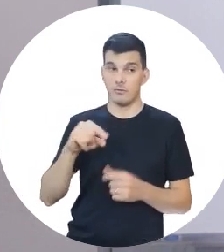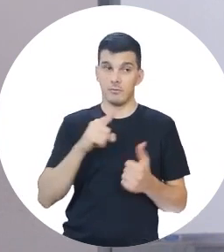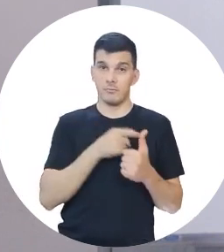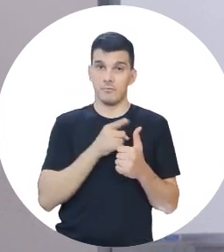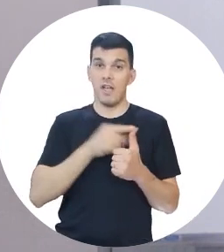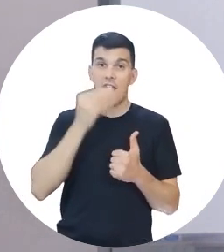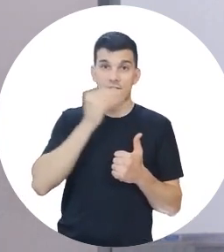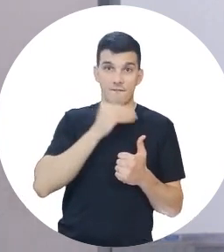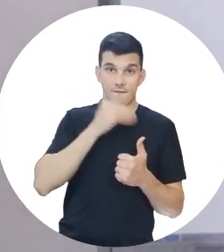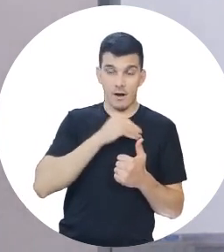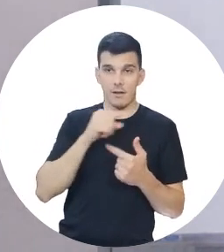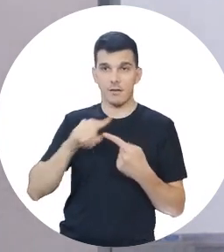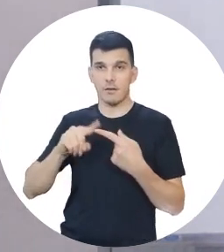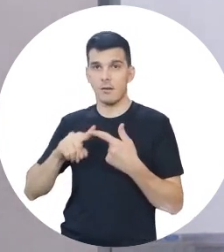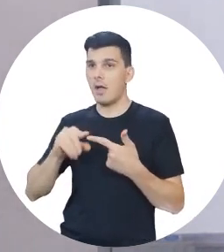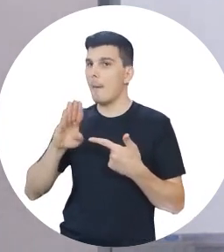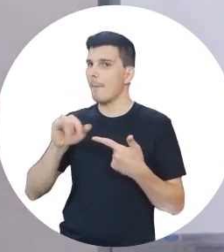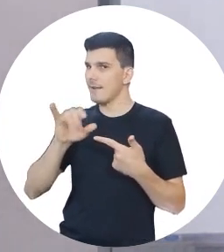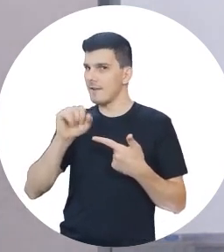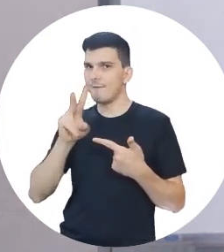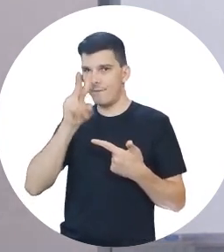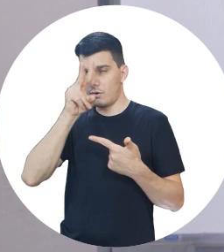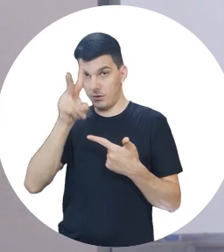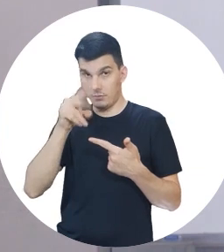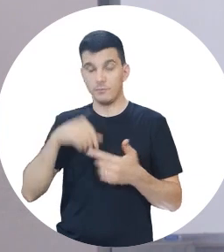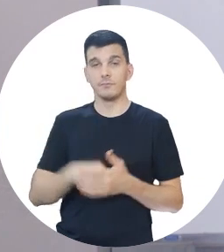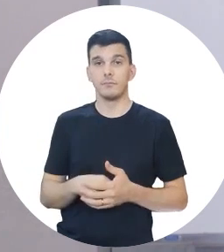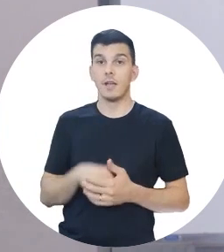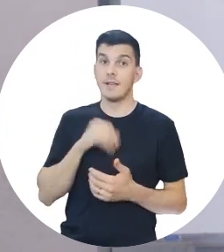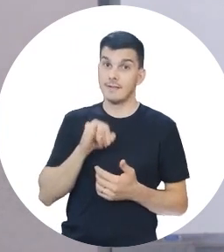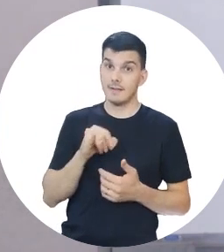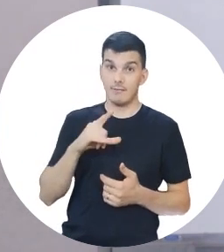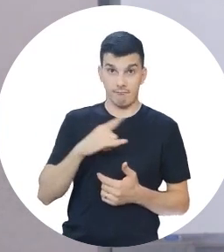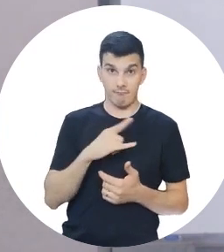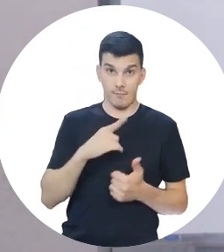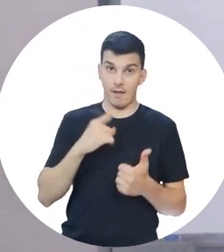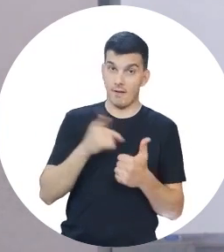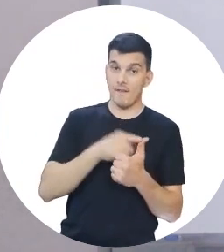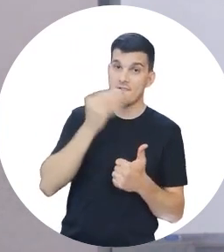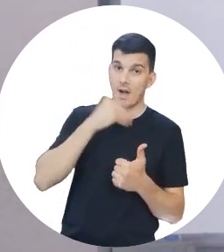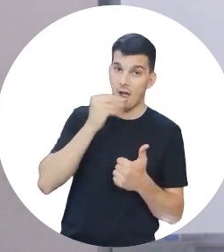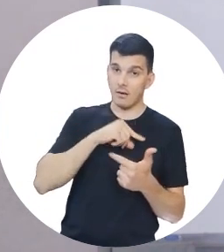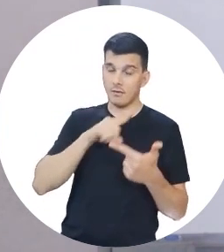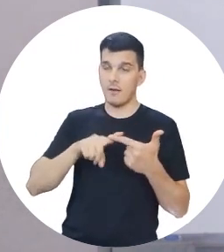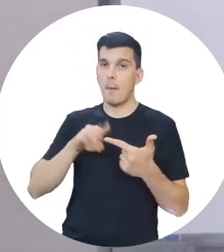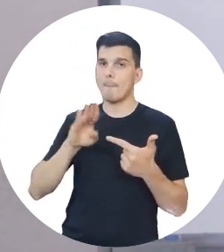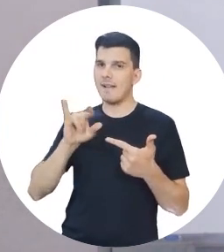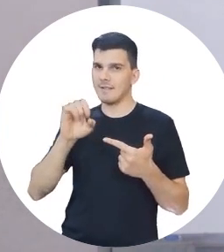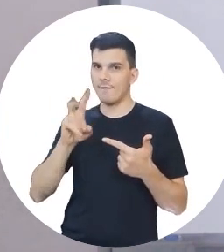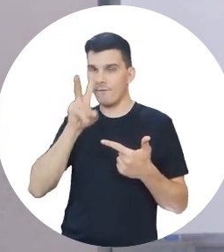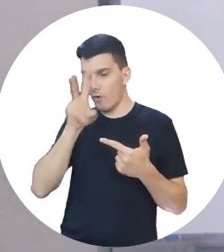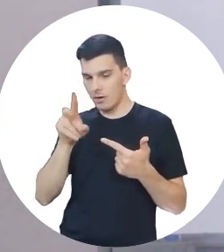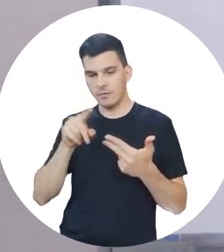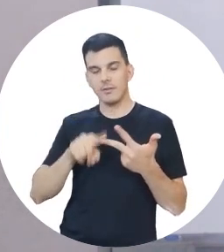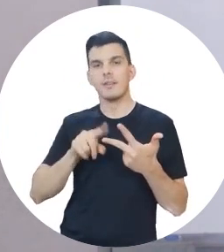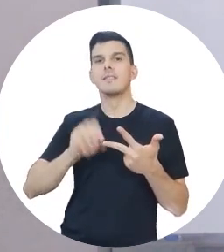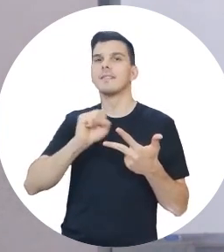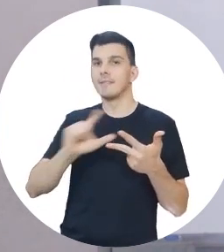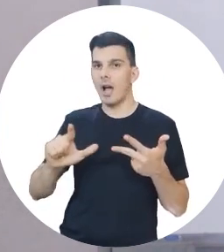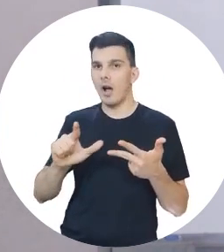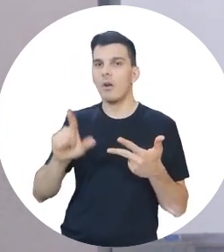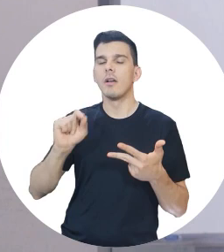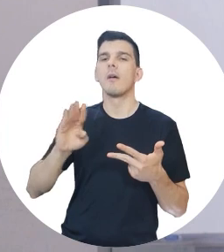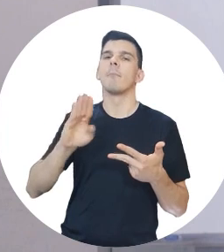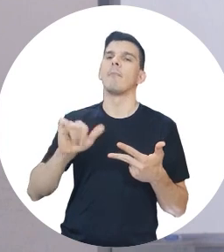ácido fraco e isso é uma base forte. Se eu tenho ácido fraco e base forte, o meu sal